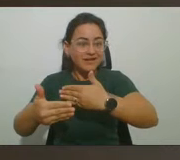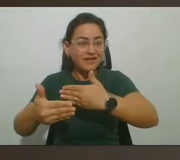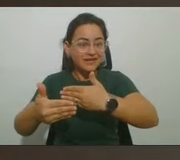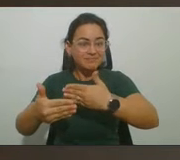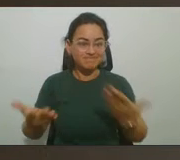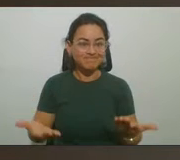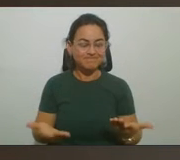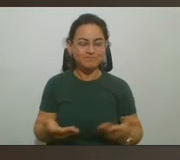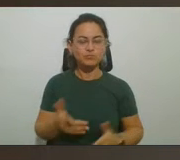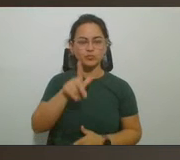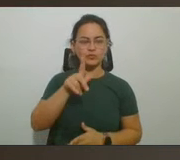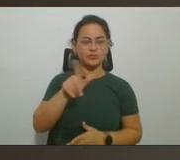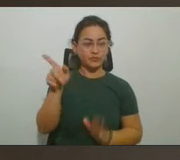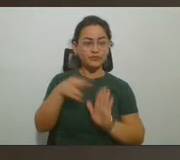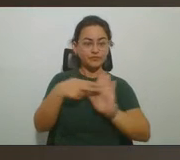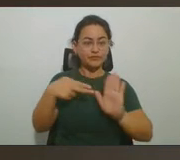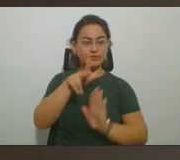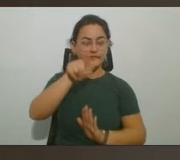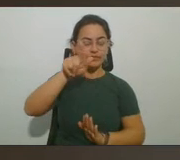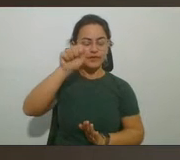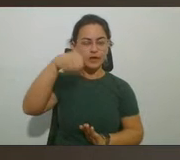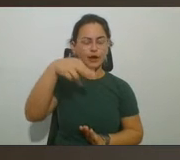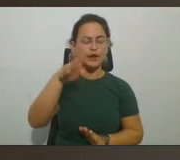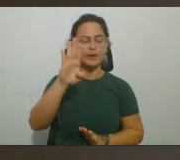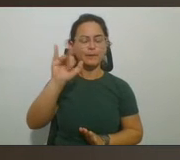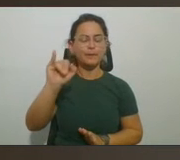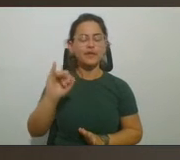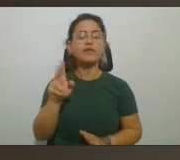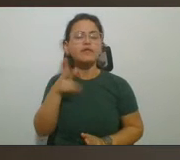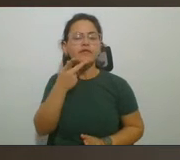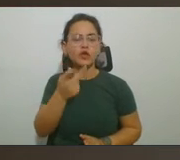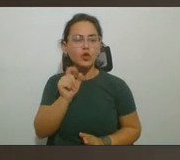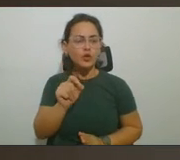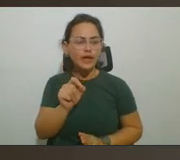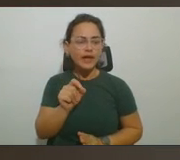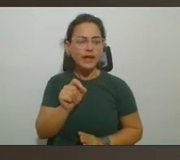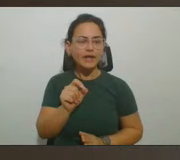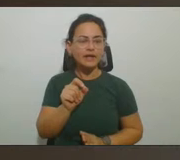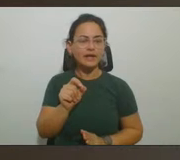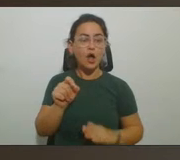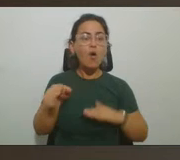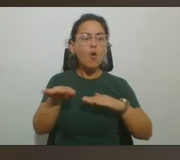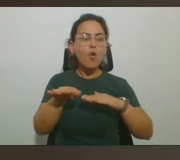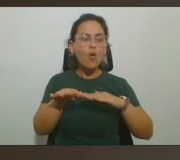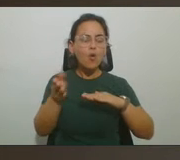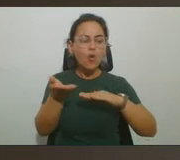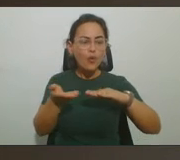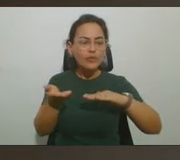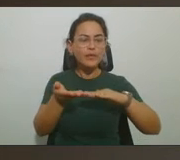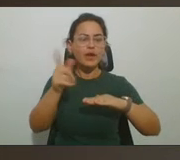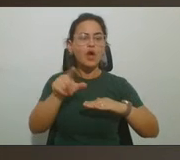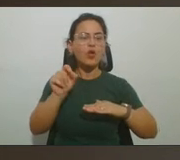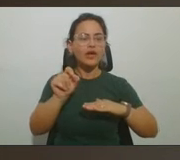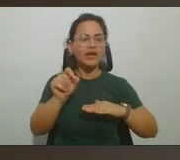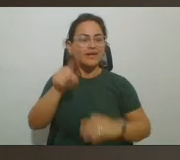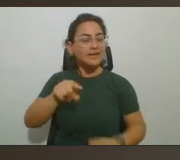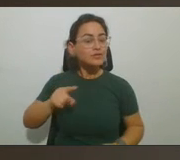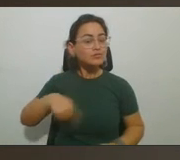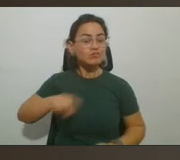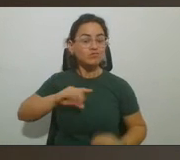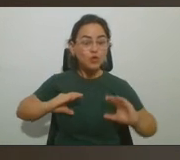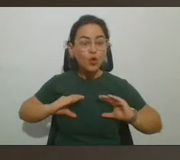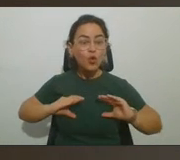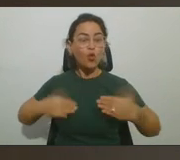a Agamben, ele nos diz então que ser contemporâneo, abre aspas, é uma questão de coragem,